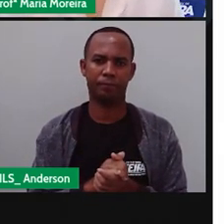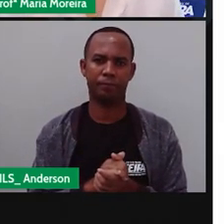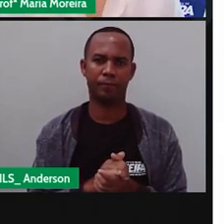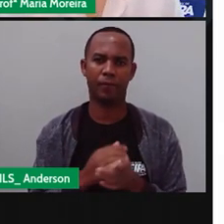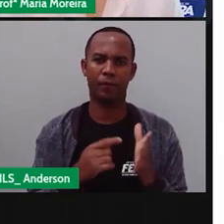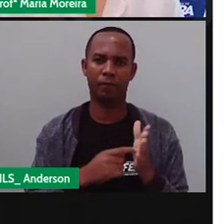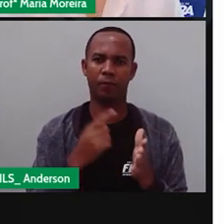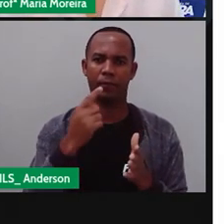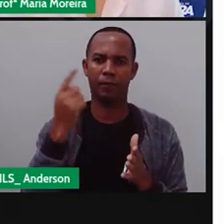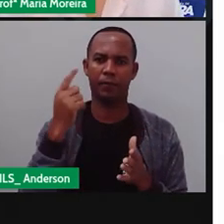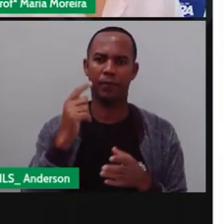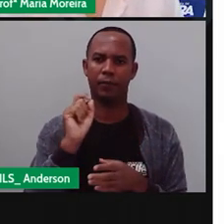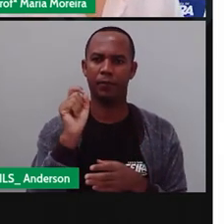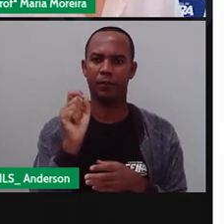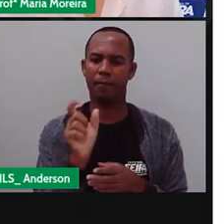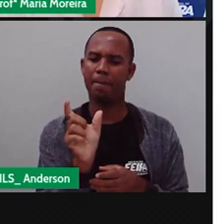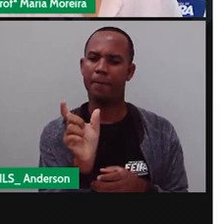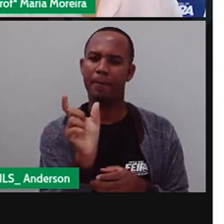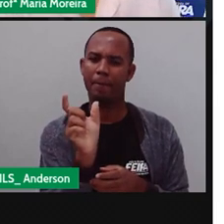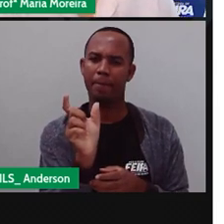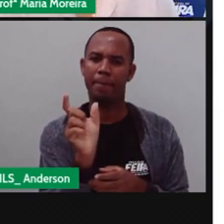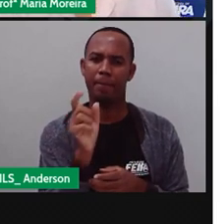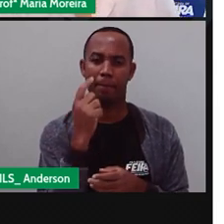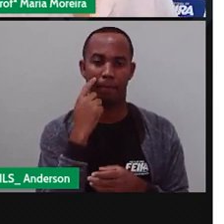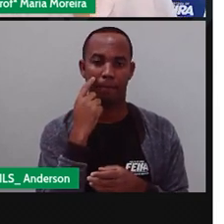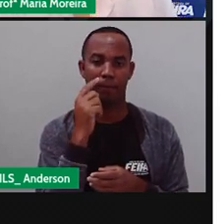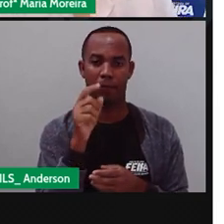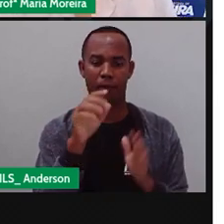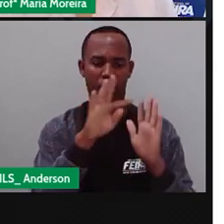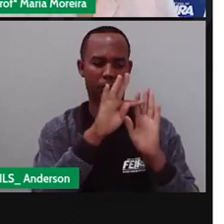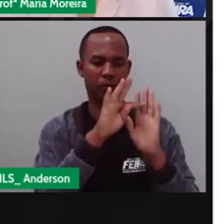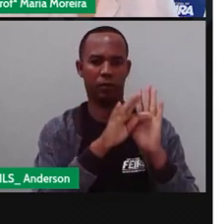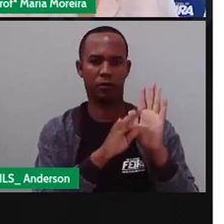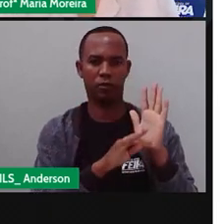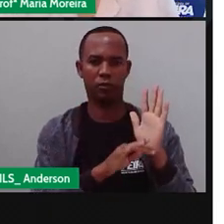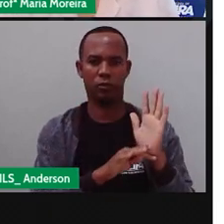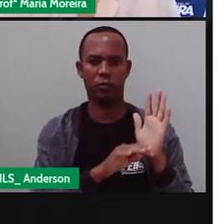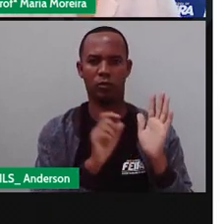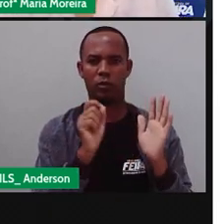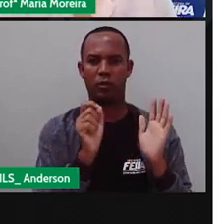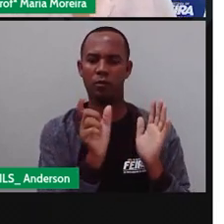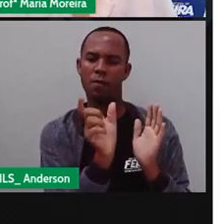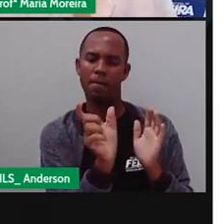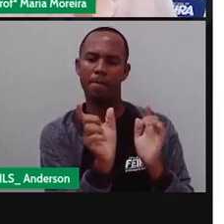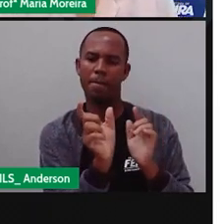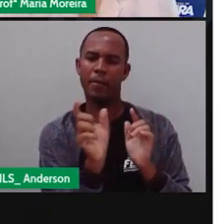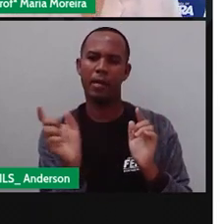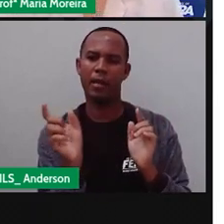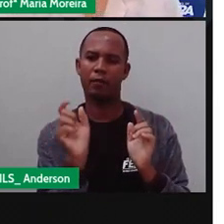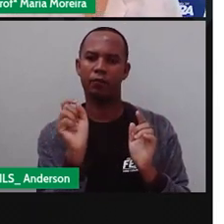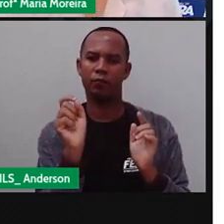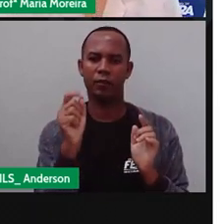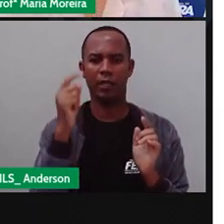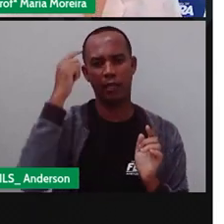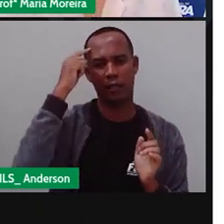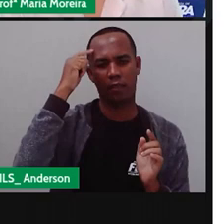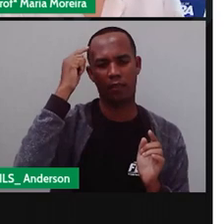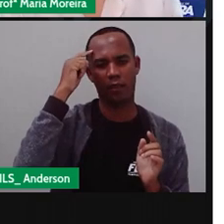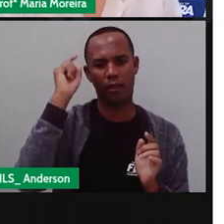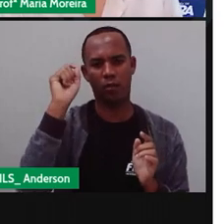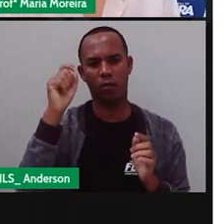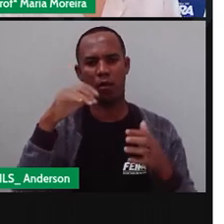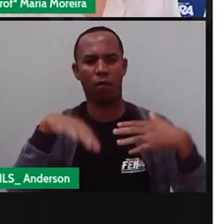Bom, primeiro, os parágrafos, né? Os parágrafos, eles servem para evitar que as ideias fiquem o